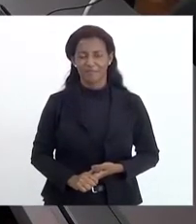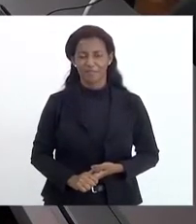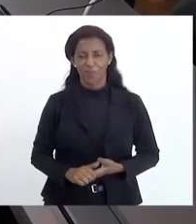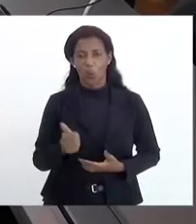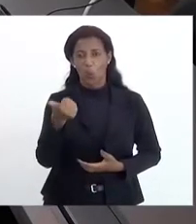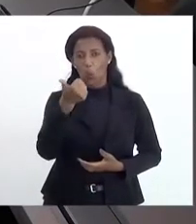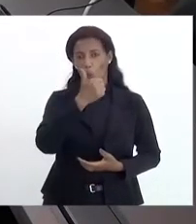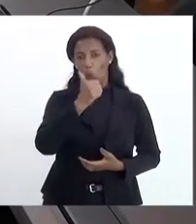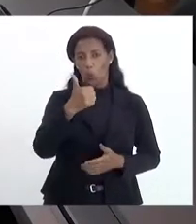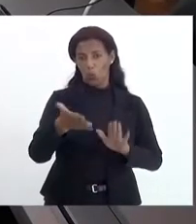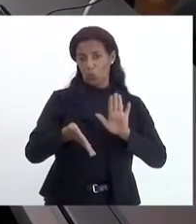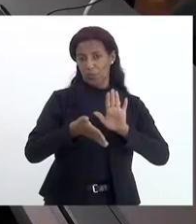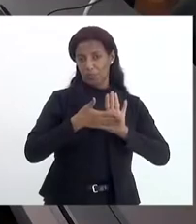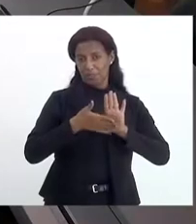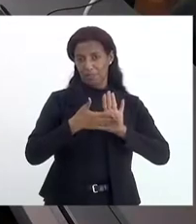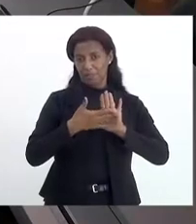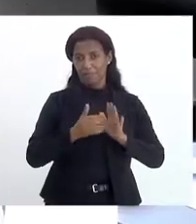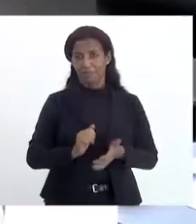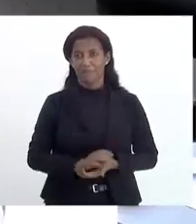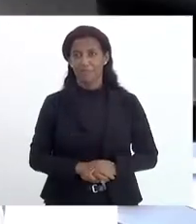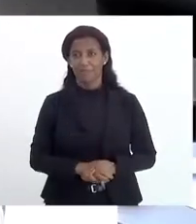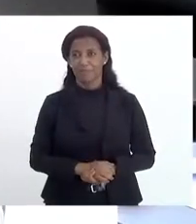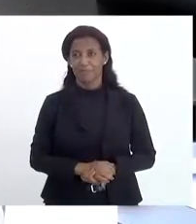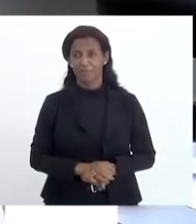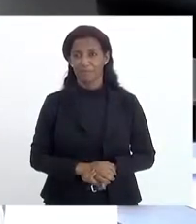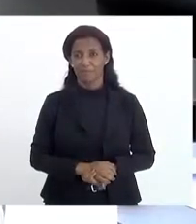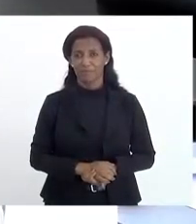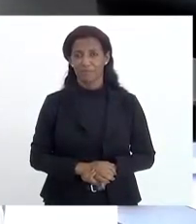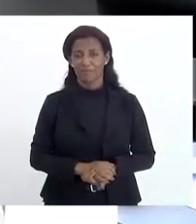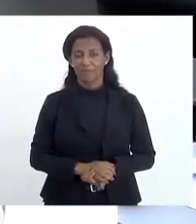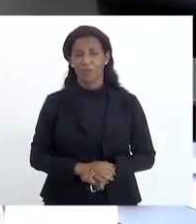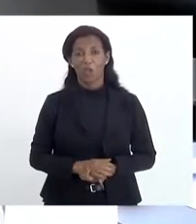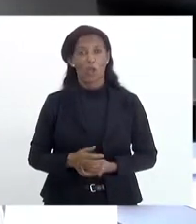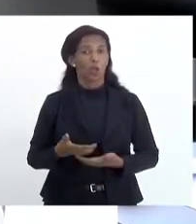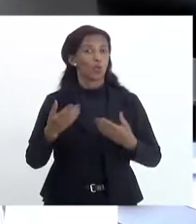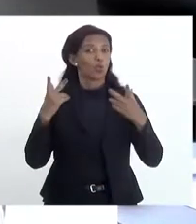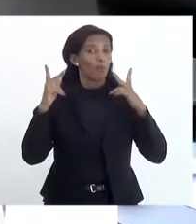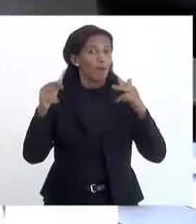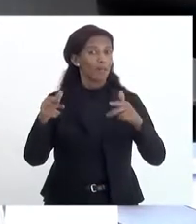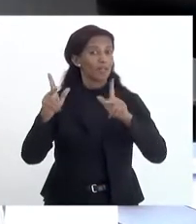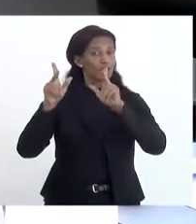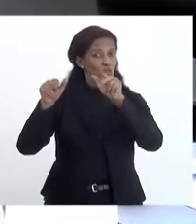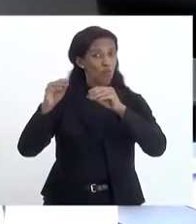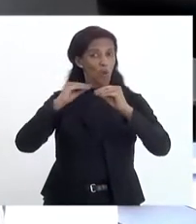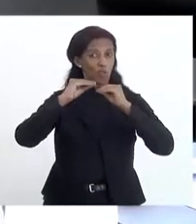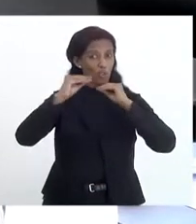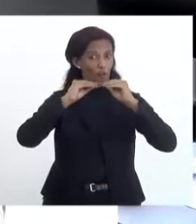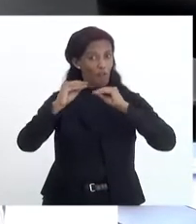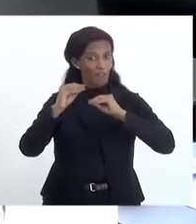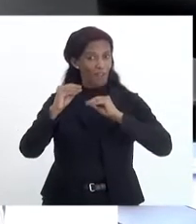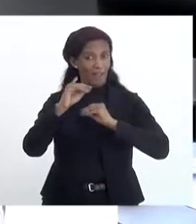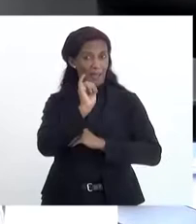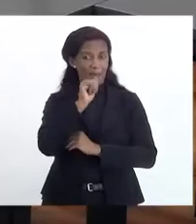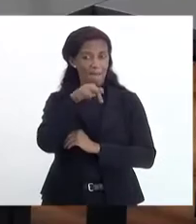11 da pauta. Tomara que não seja a feijoada da novela Império de ontem.